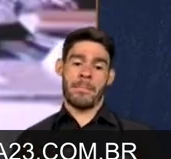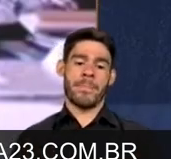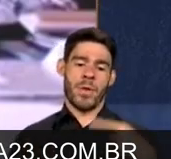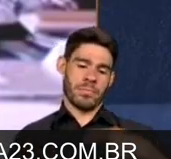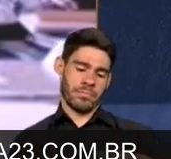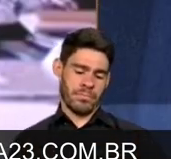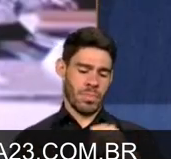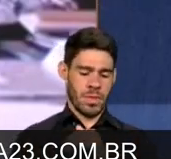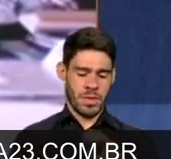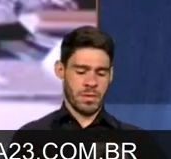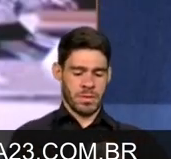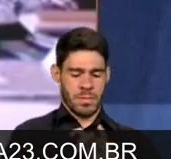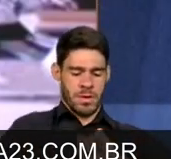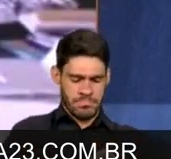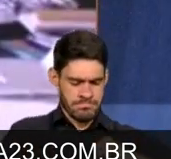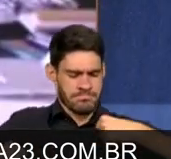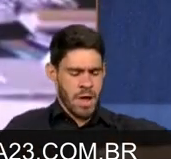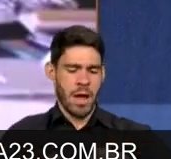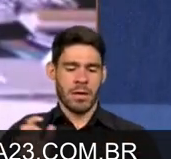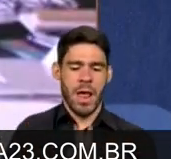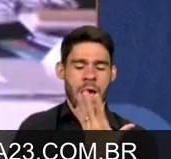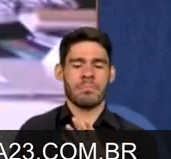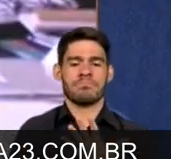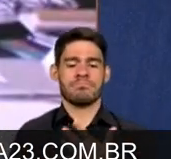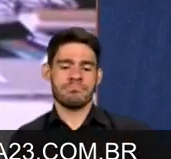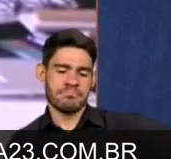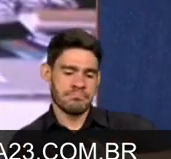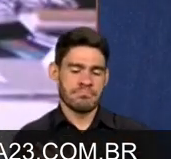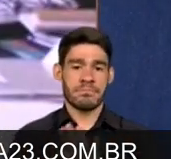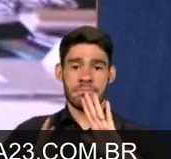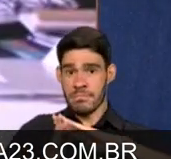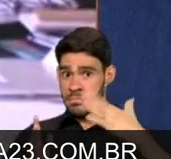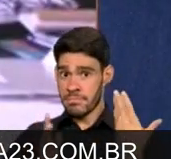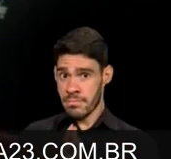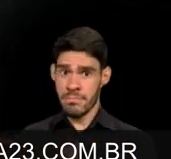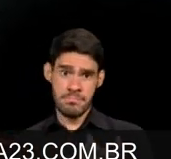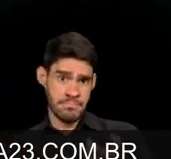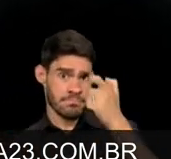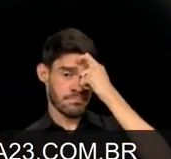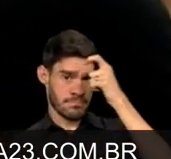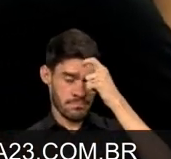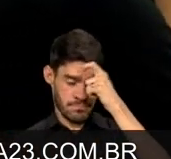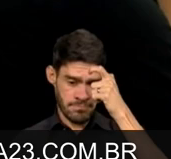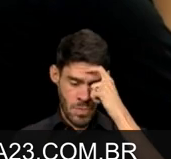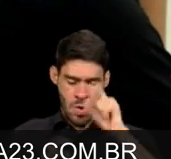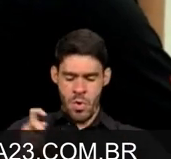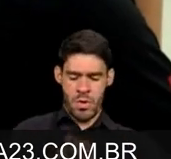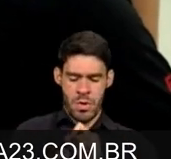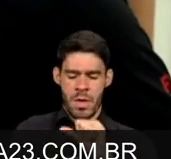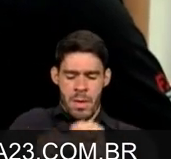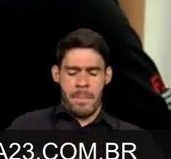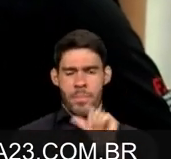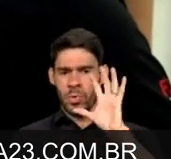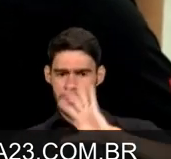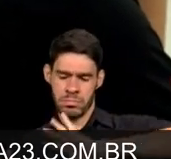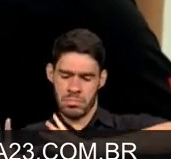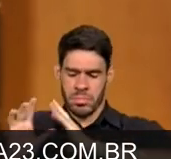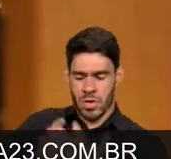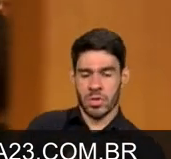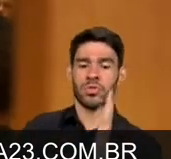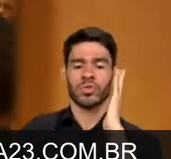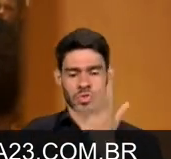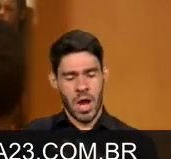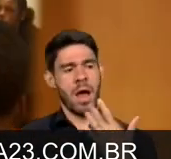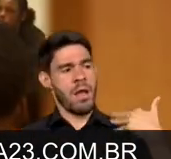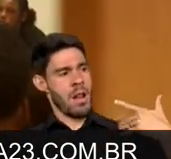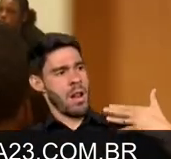Para criar uma resiliência no ambiente escolar e uma conscientização de que as mudanças climáticas, elas já aconteceram,